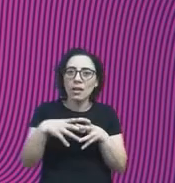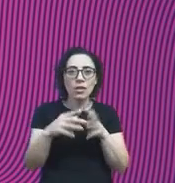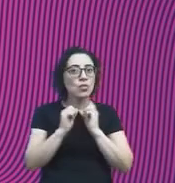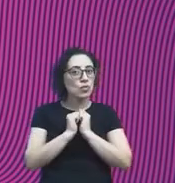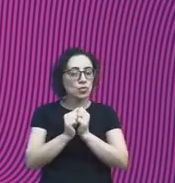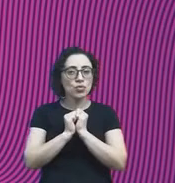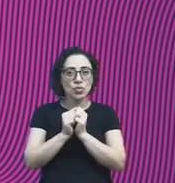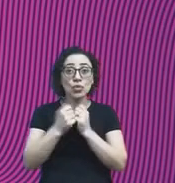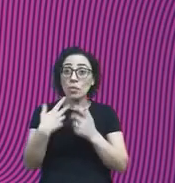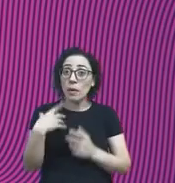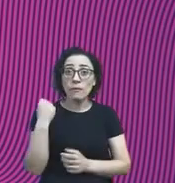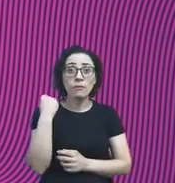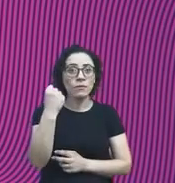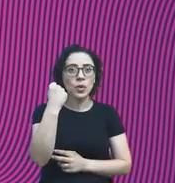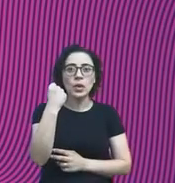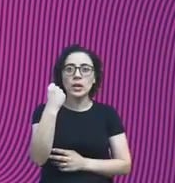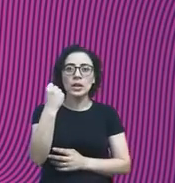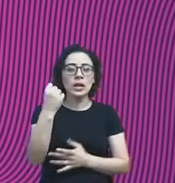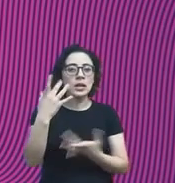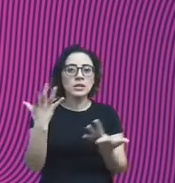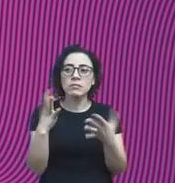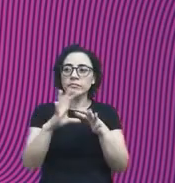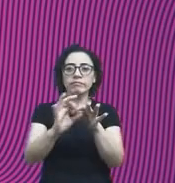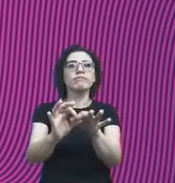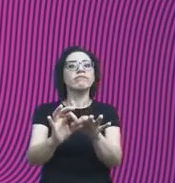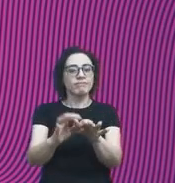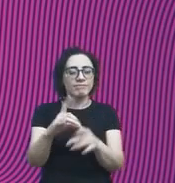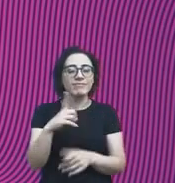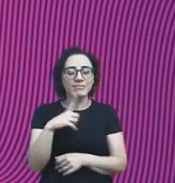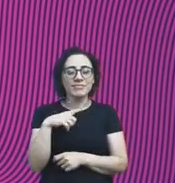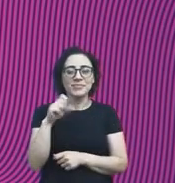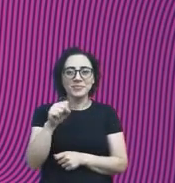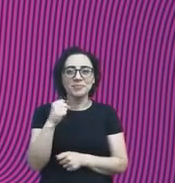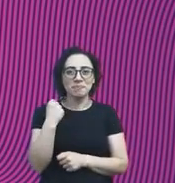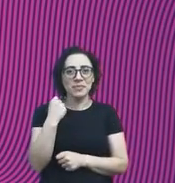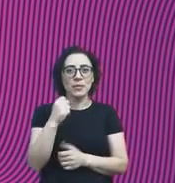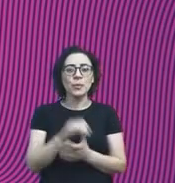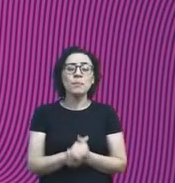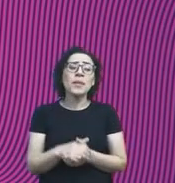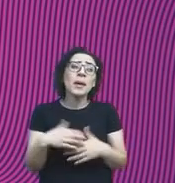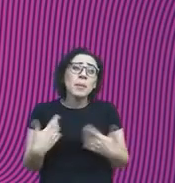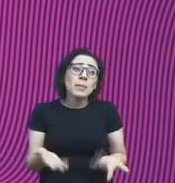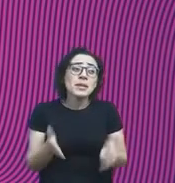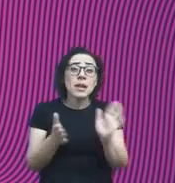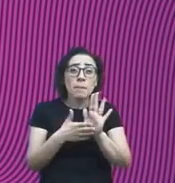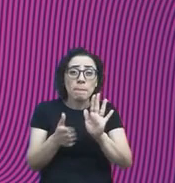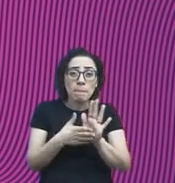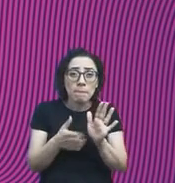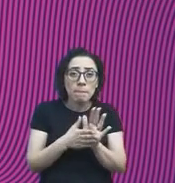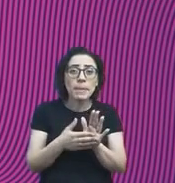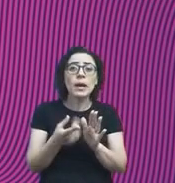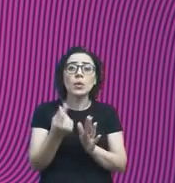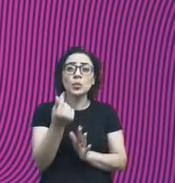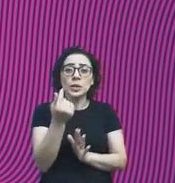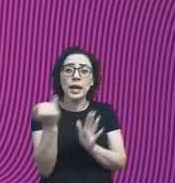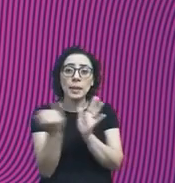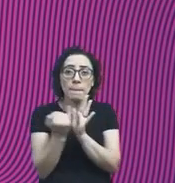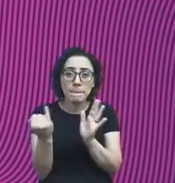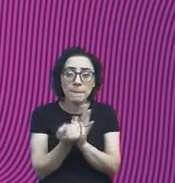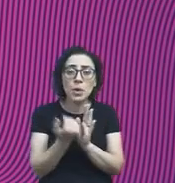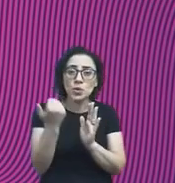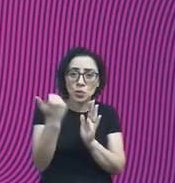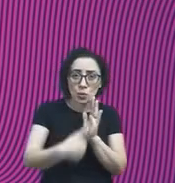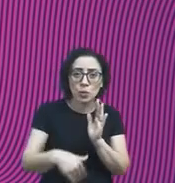dessa ponte, né? A pauta tributária, o Brito explicou bem. E às vezes eu olho pelo copo